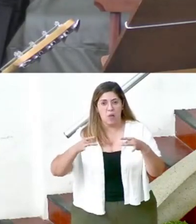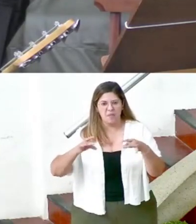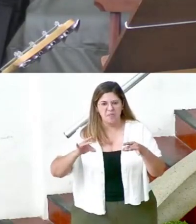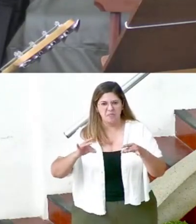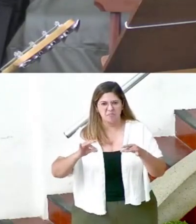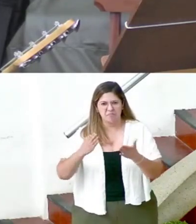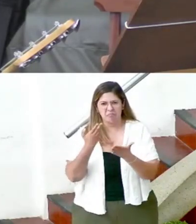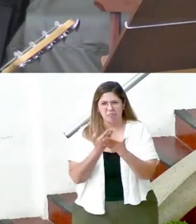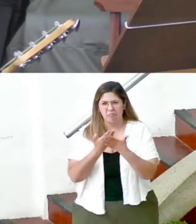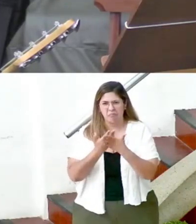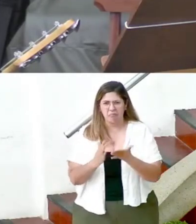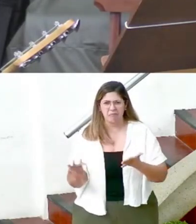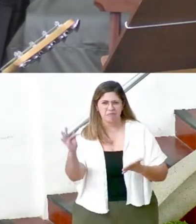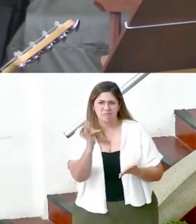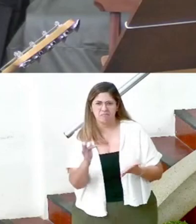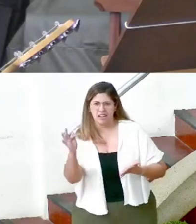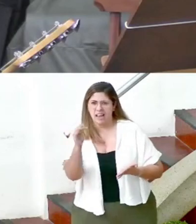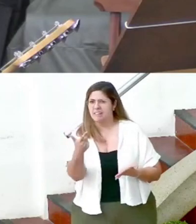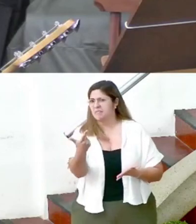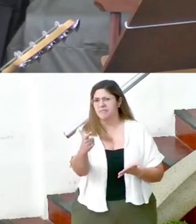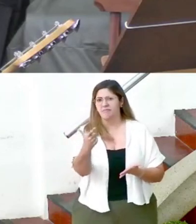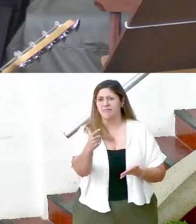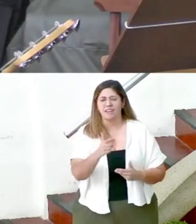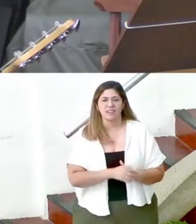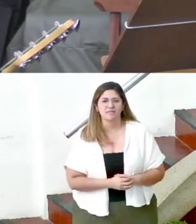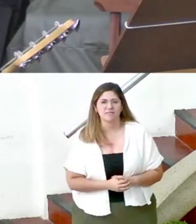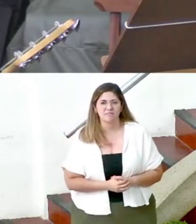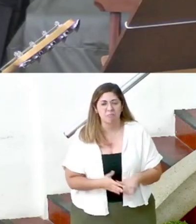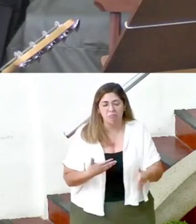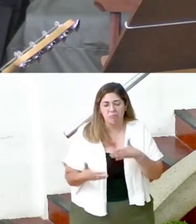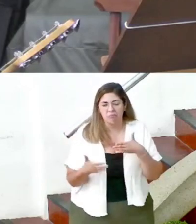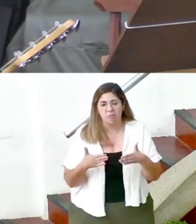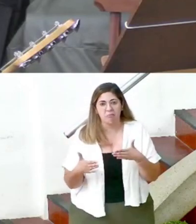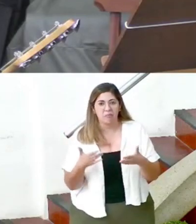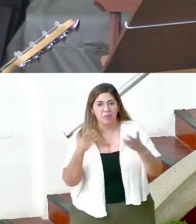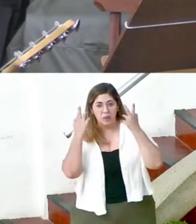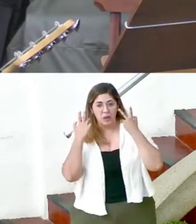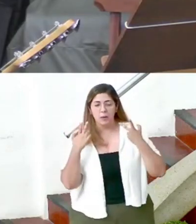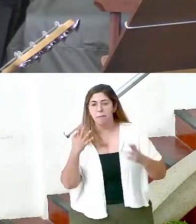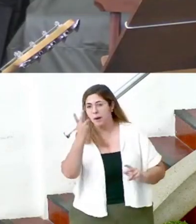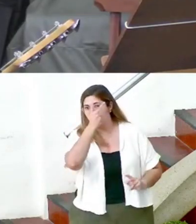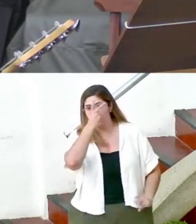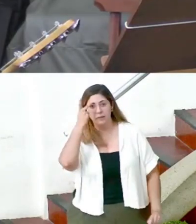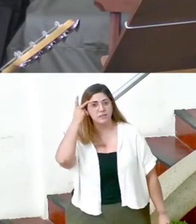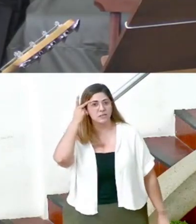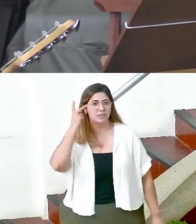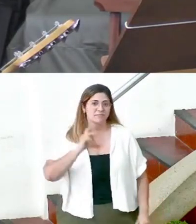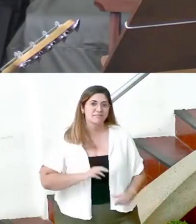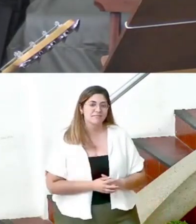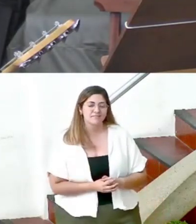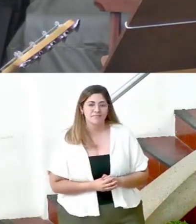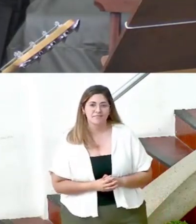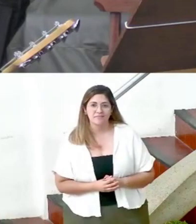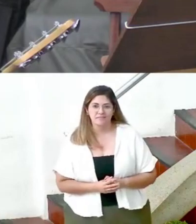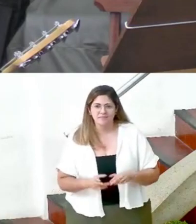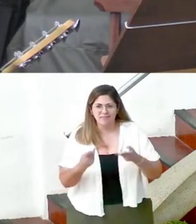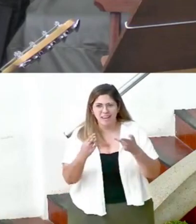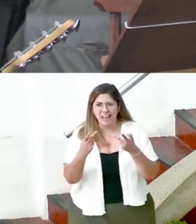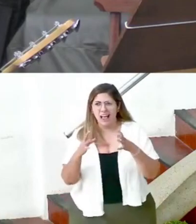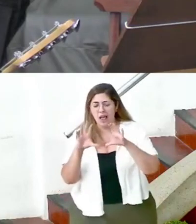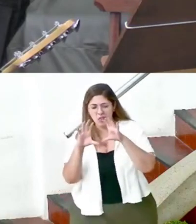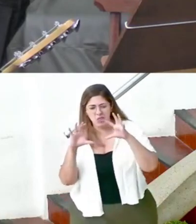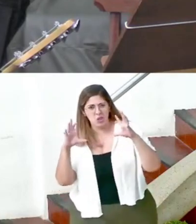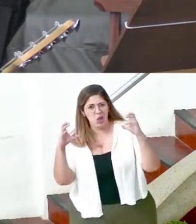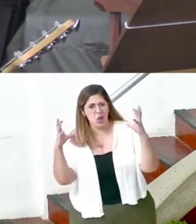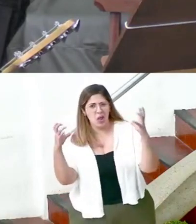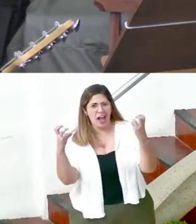educação, são vulgares. E então, eles são mais ou menos como? Uma nuvem de